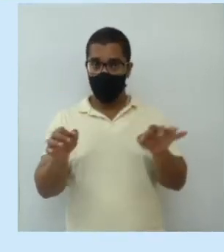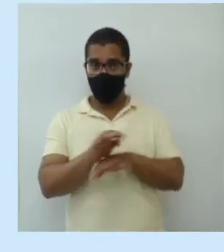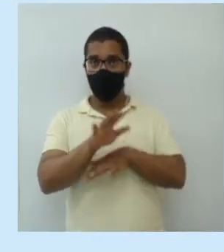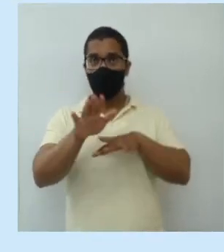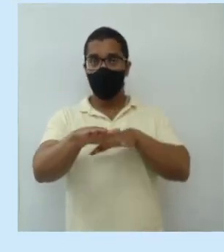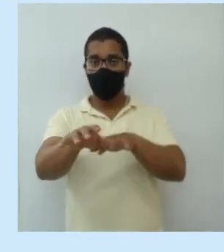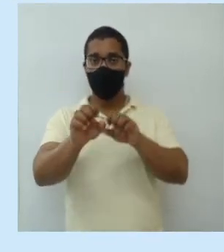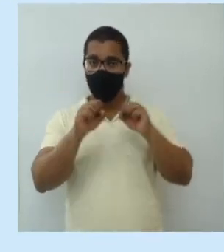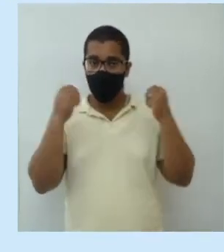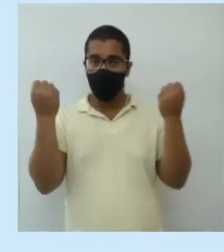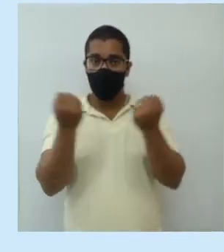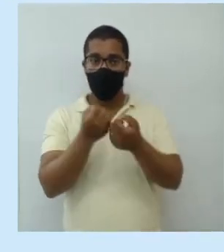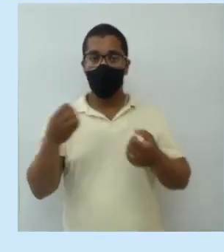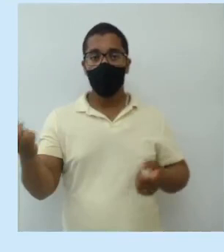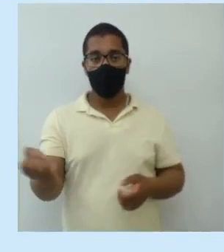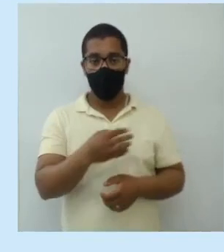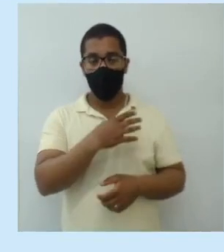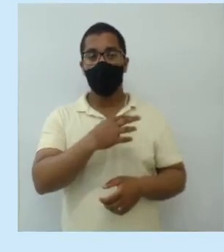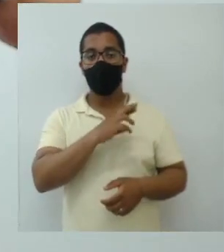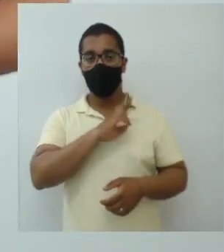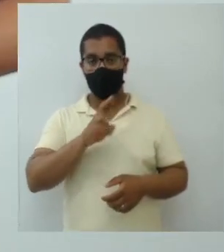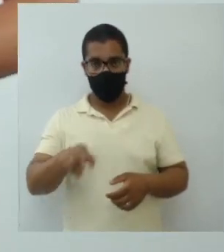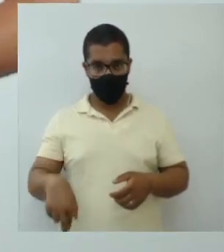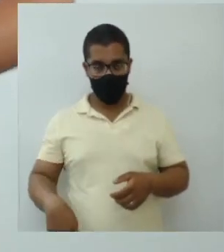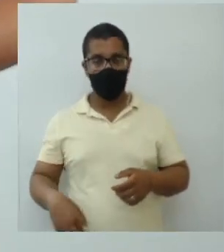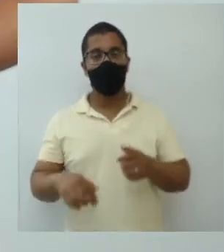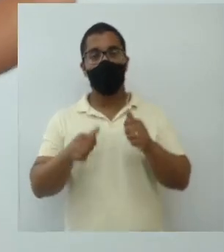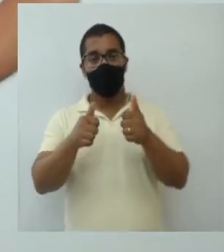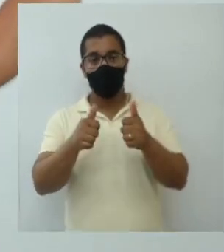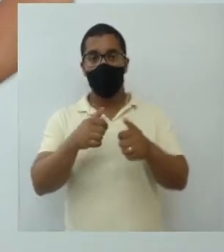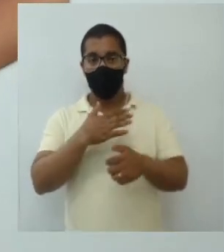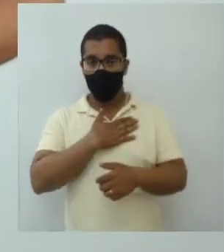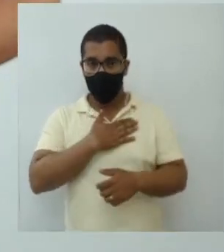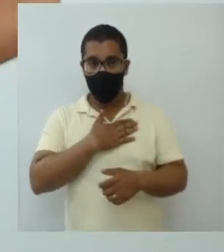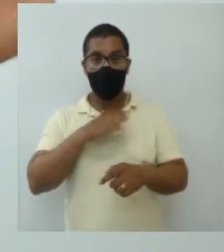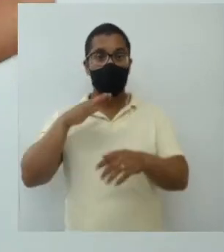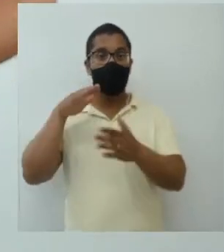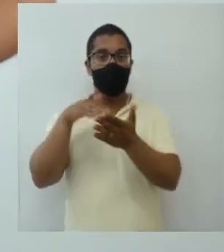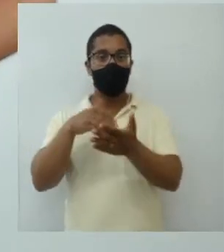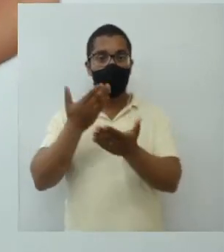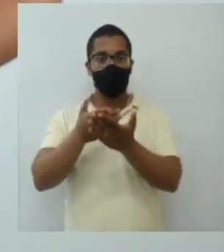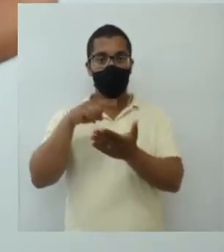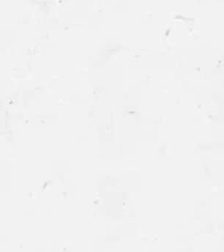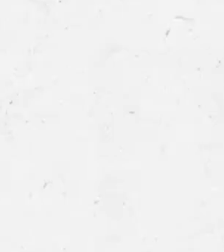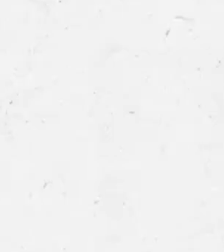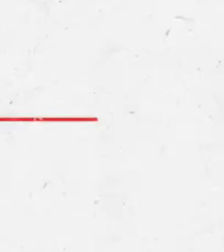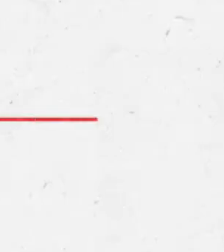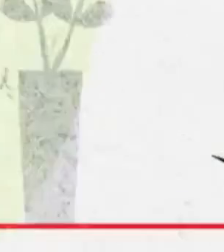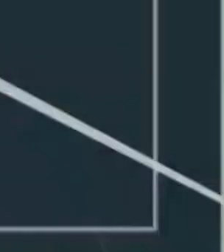movimentos sociais na Nova República. Espero que vocês tenham gostado e até a próxima, pessoal.